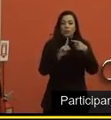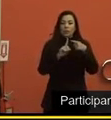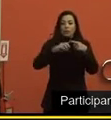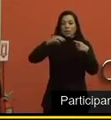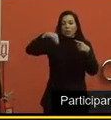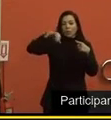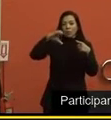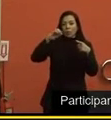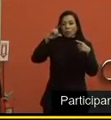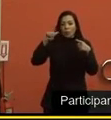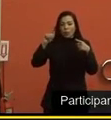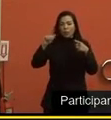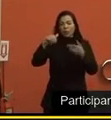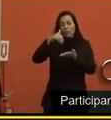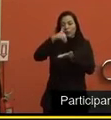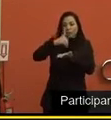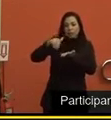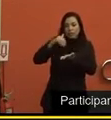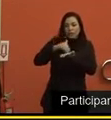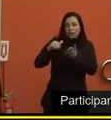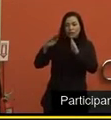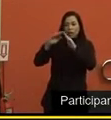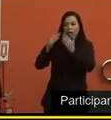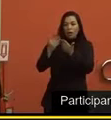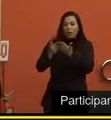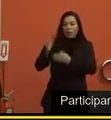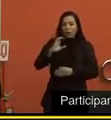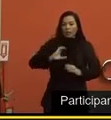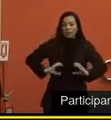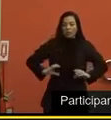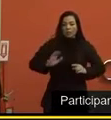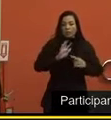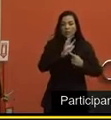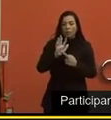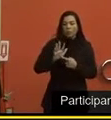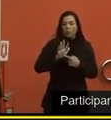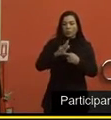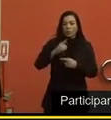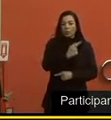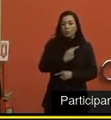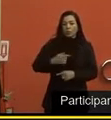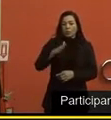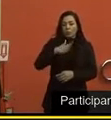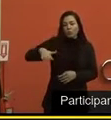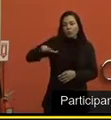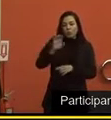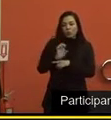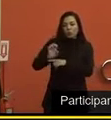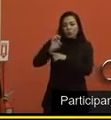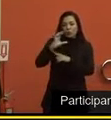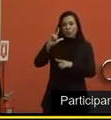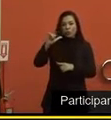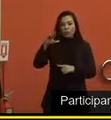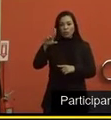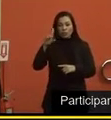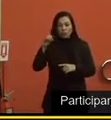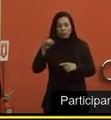Nicola Mitione, secretário da Casa Civil, representando o governador do Estado do Rio de Janeiro, Cláudio